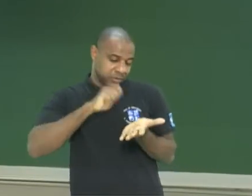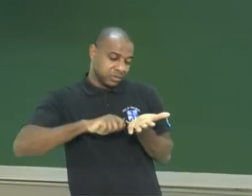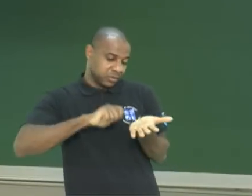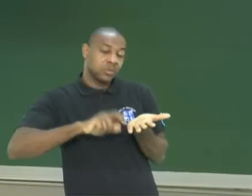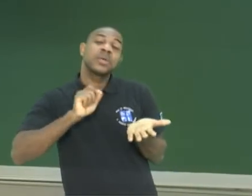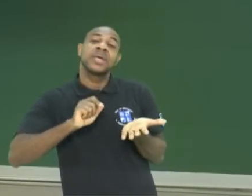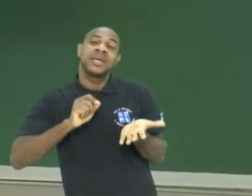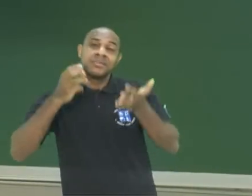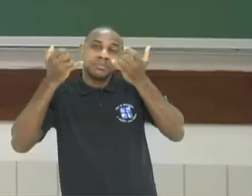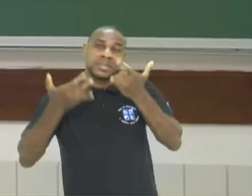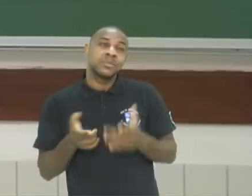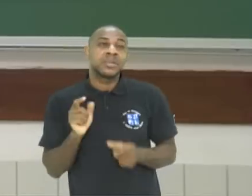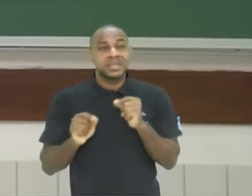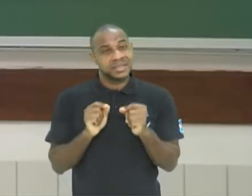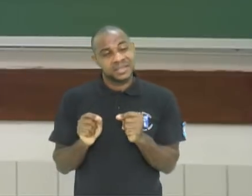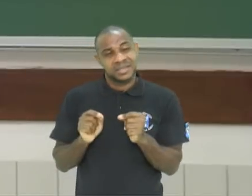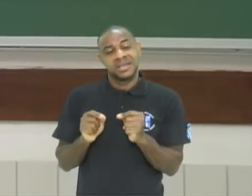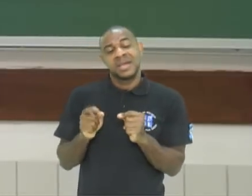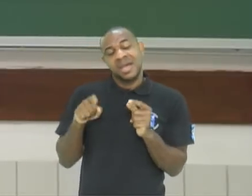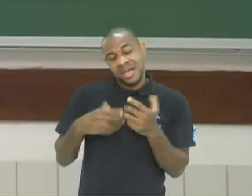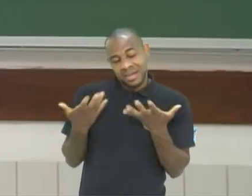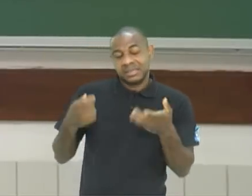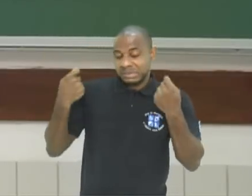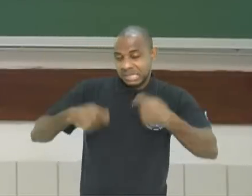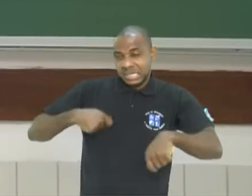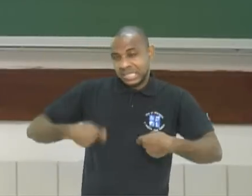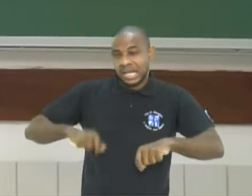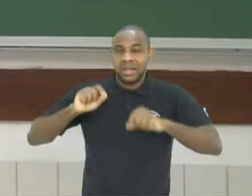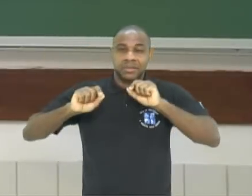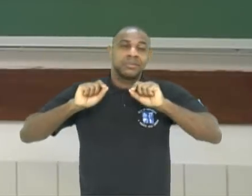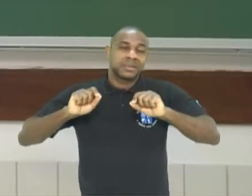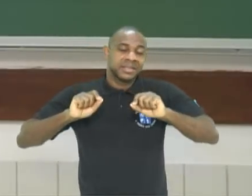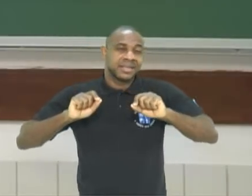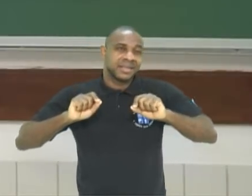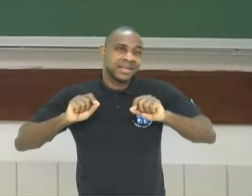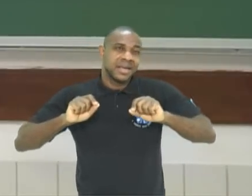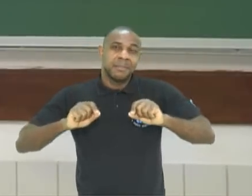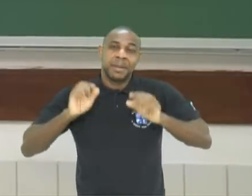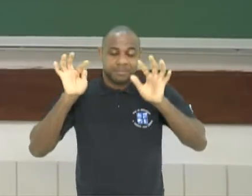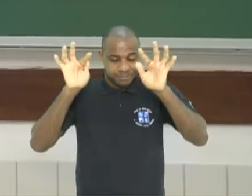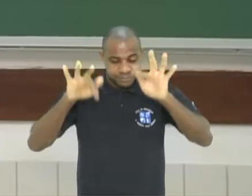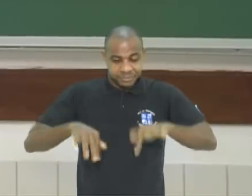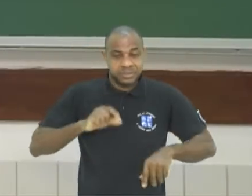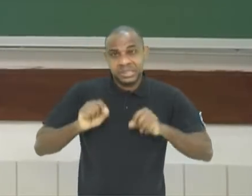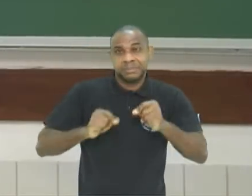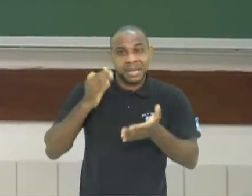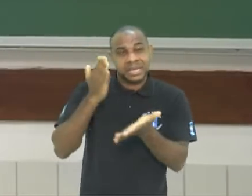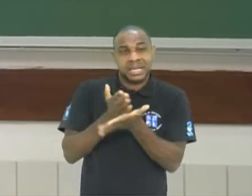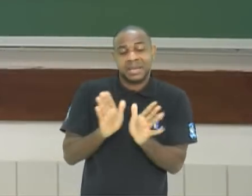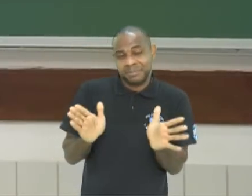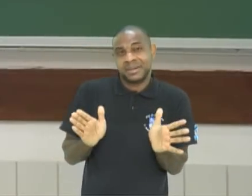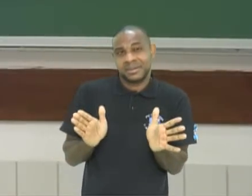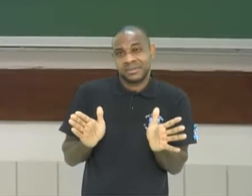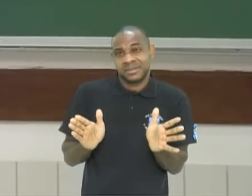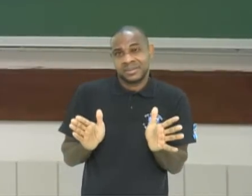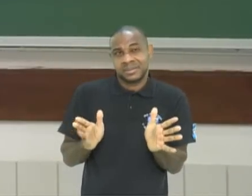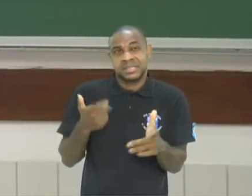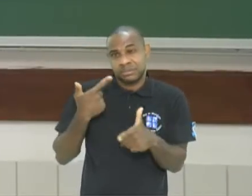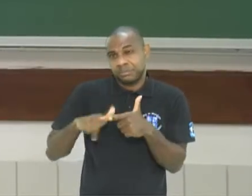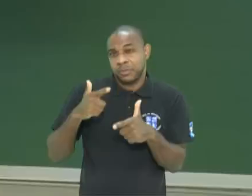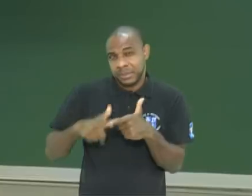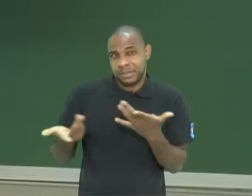faz ali o que seria, né, necessário fazer para acabar com esse tipo de coisa. Então,